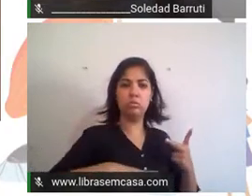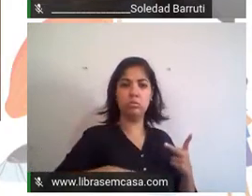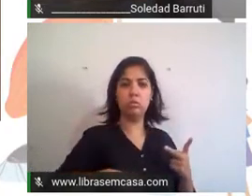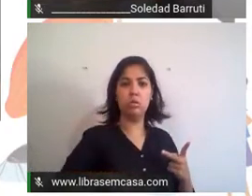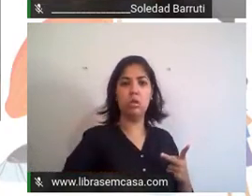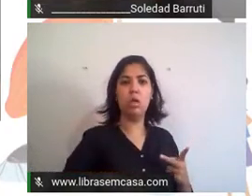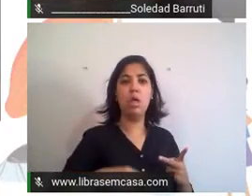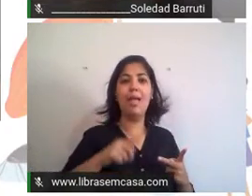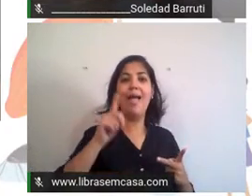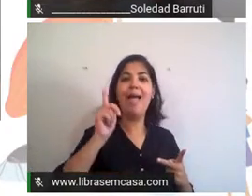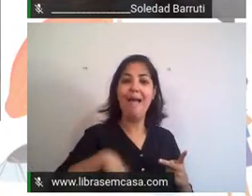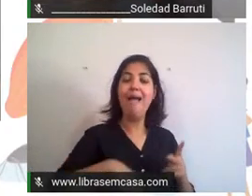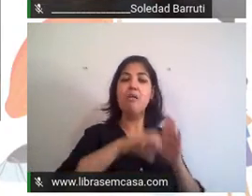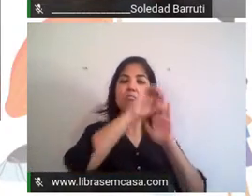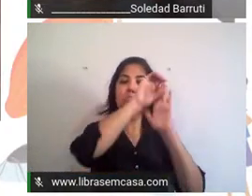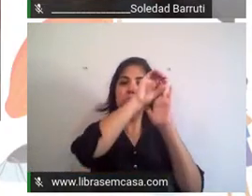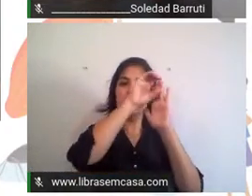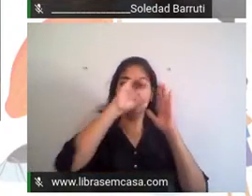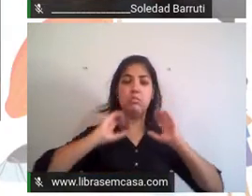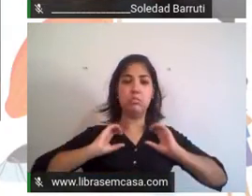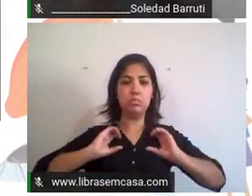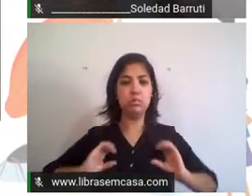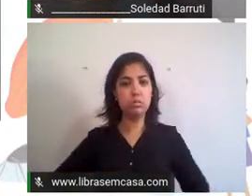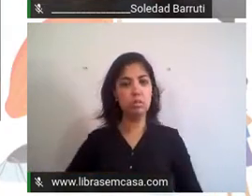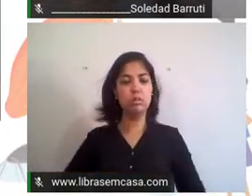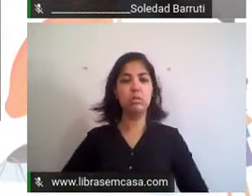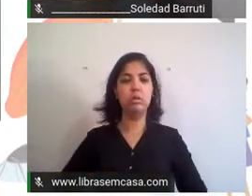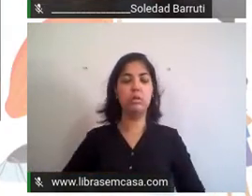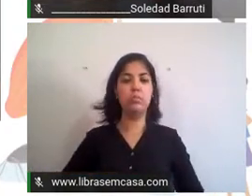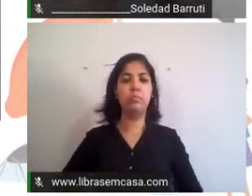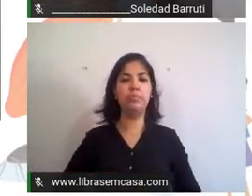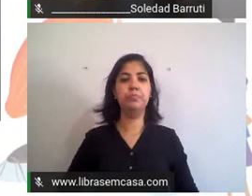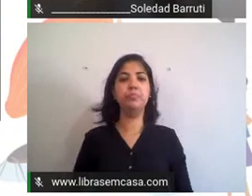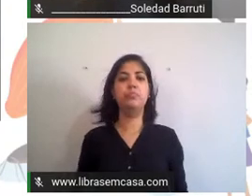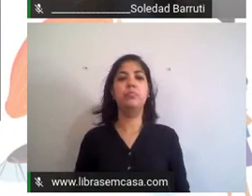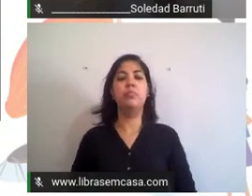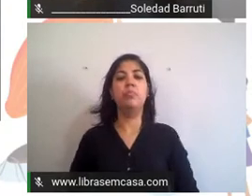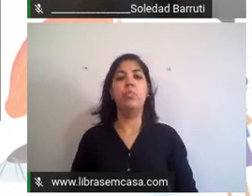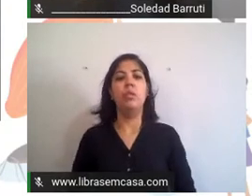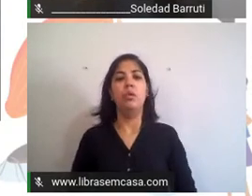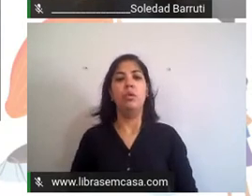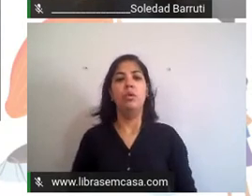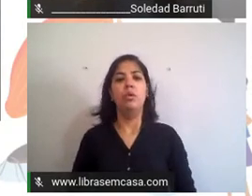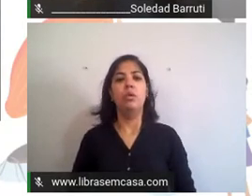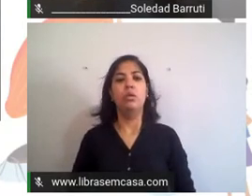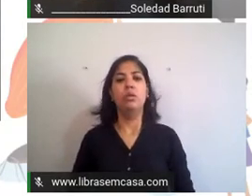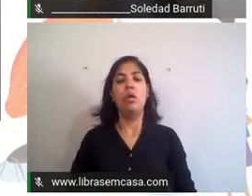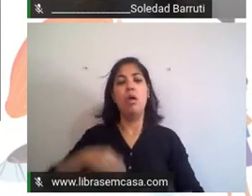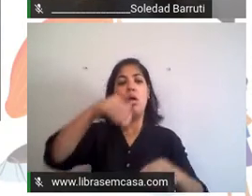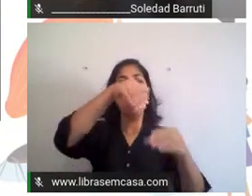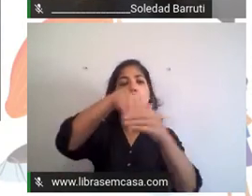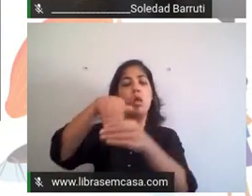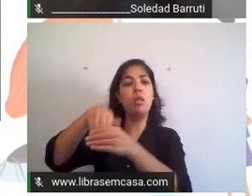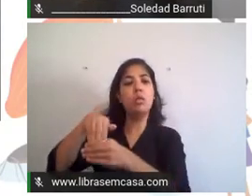a ver com cidadania. Né? A questão que levantaram a respeito das eleições